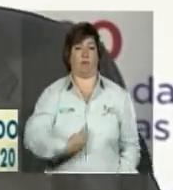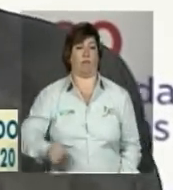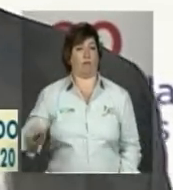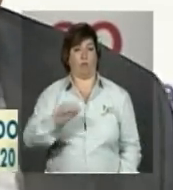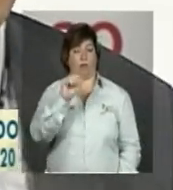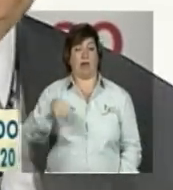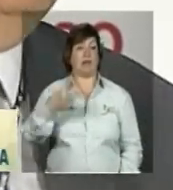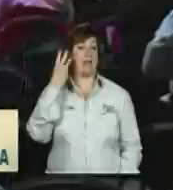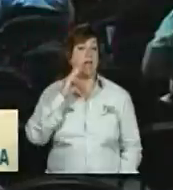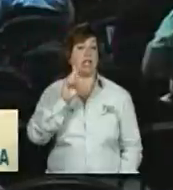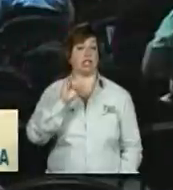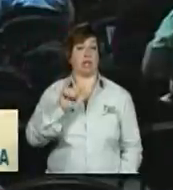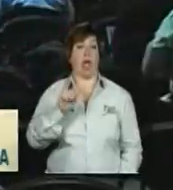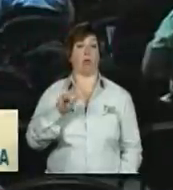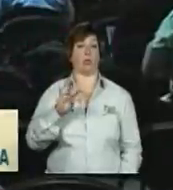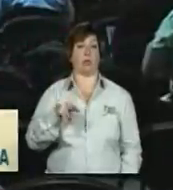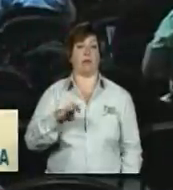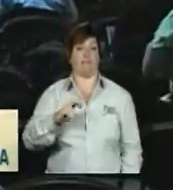nível.